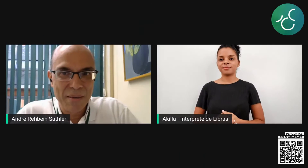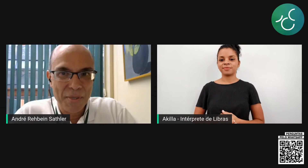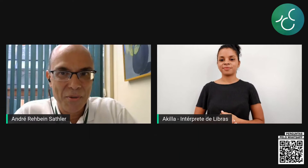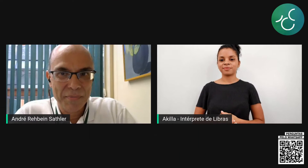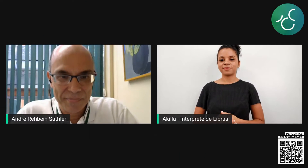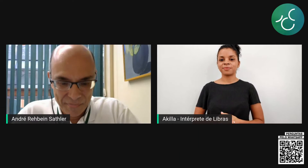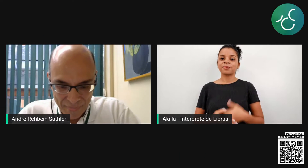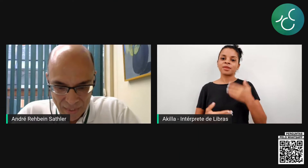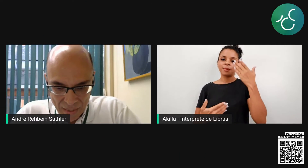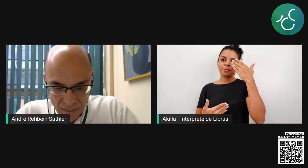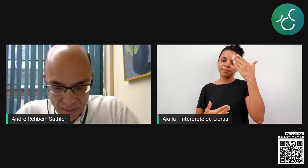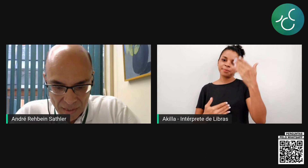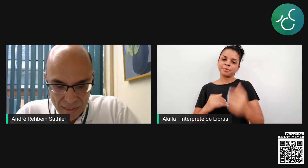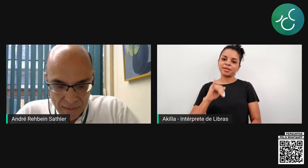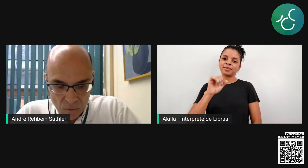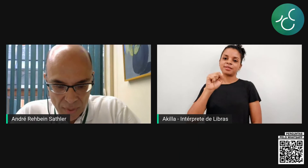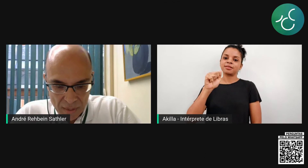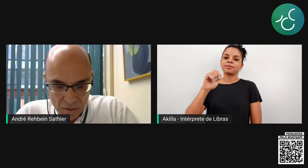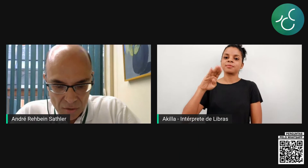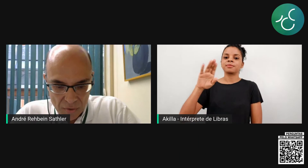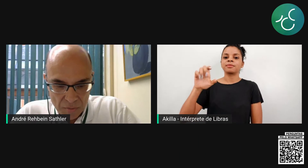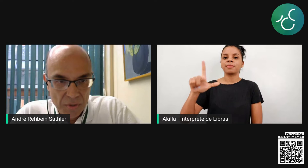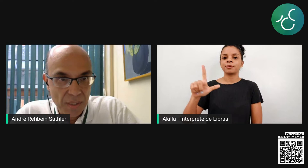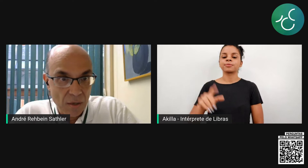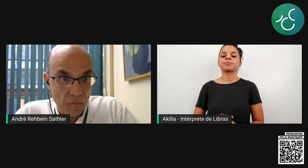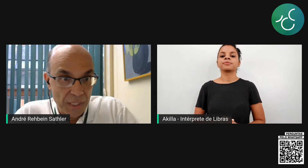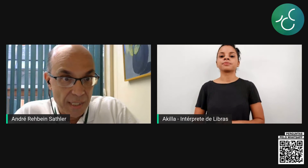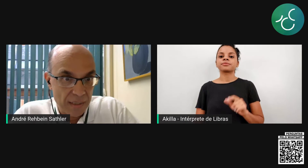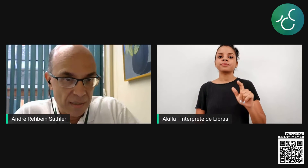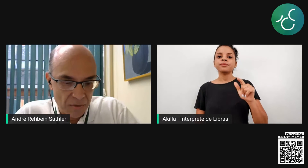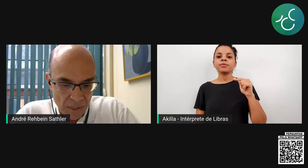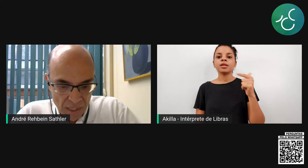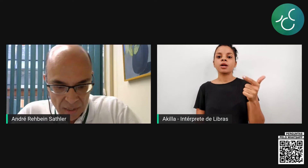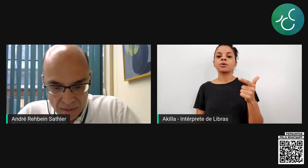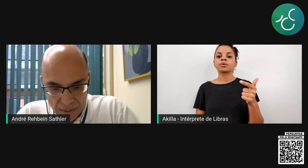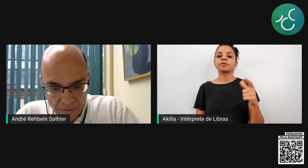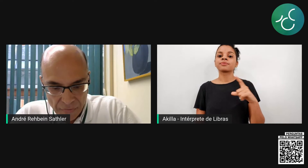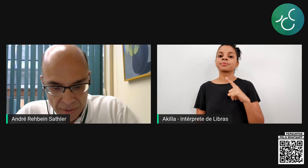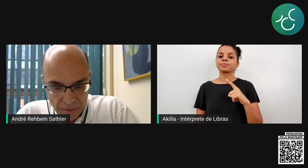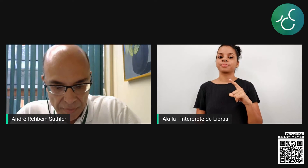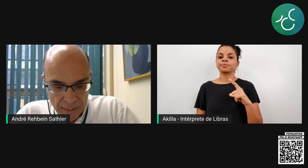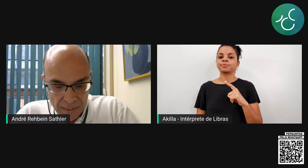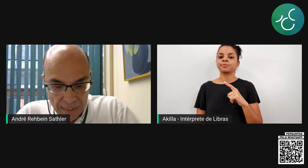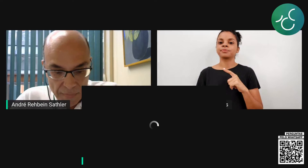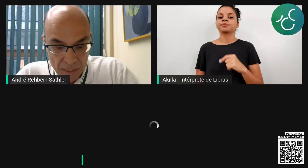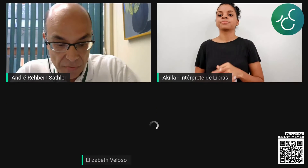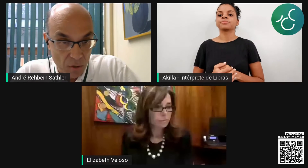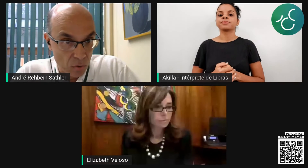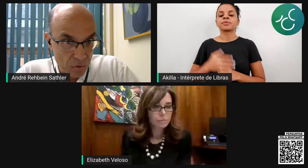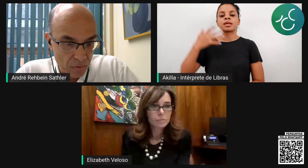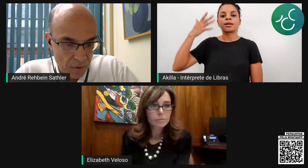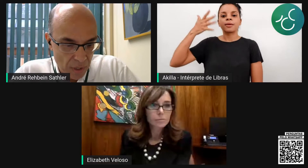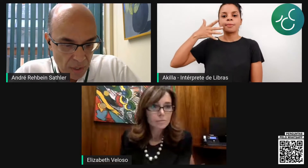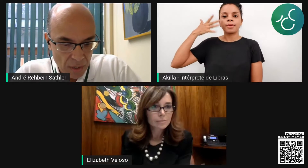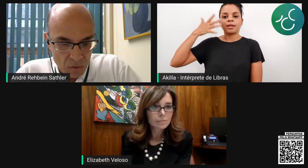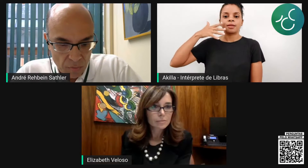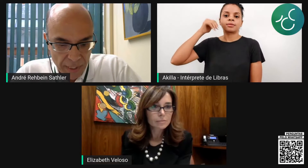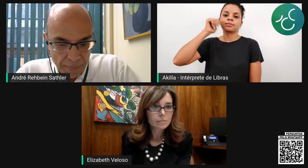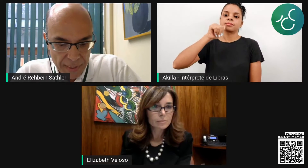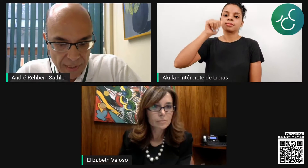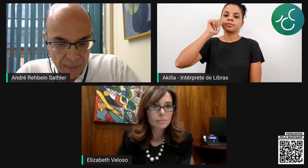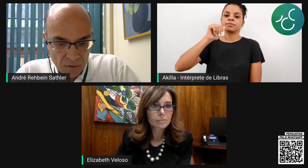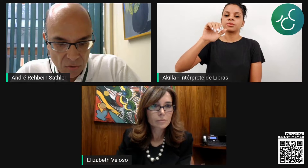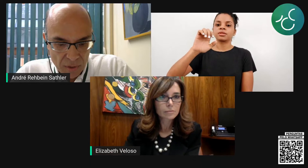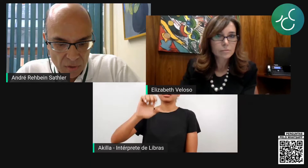Obrigado, Isabel. E, na sequência, nós vamos à comunicação que será feita pela Elizabeth Veloso